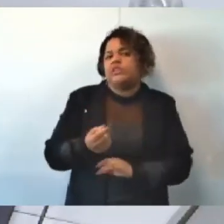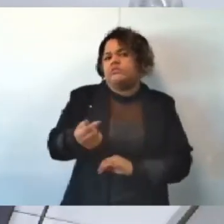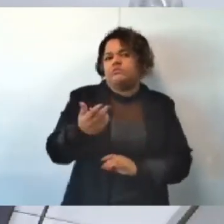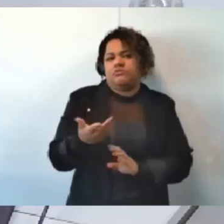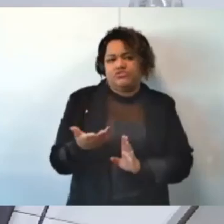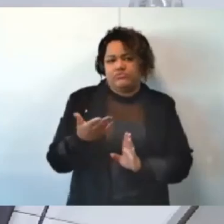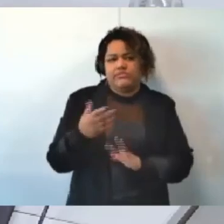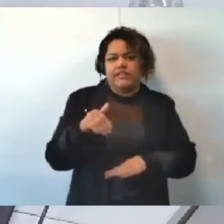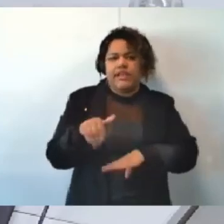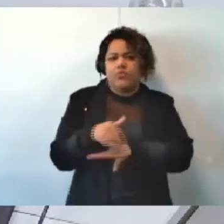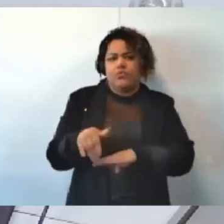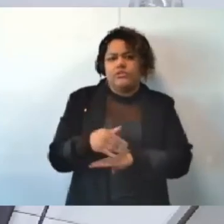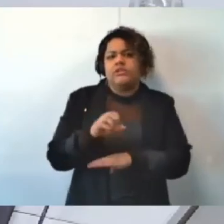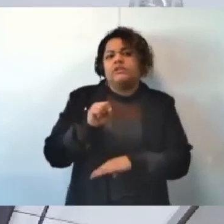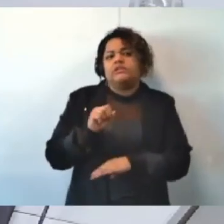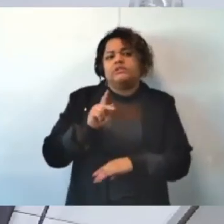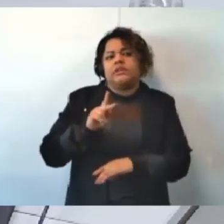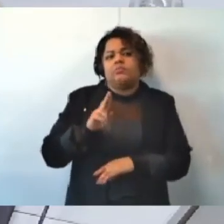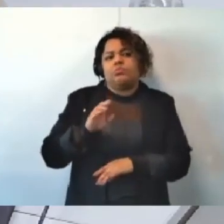Sapucaí.